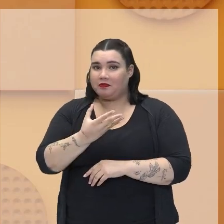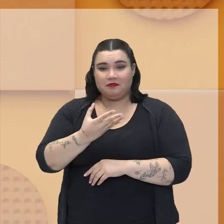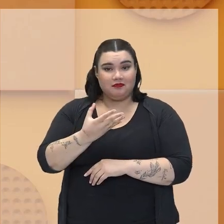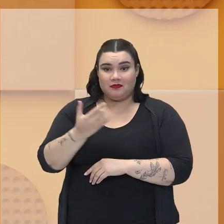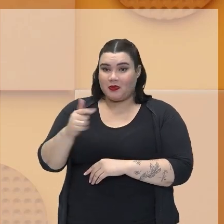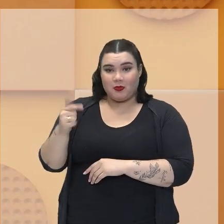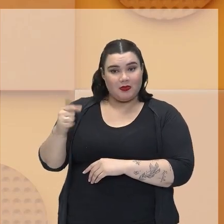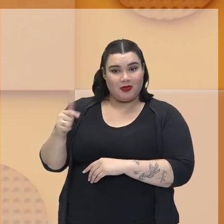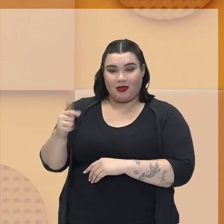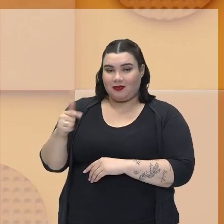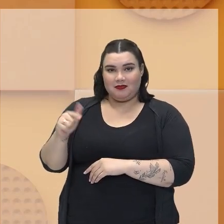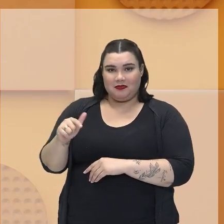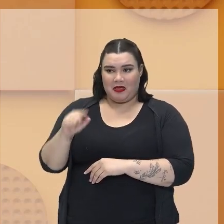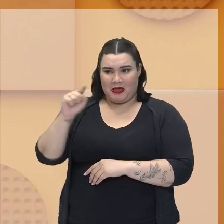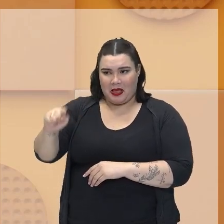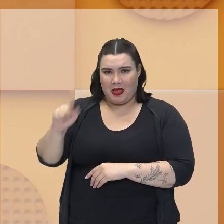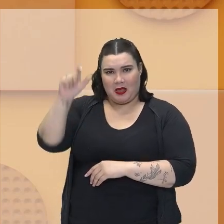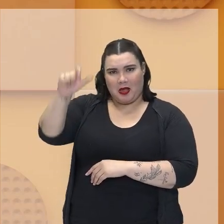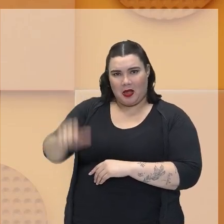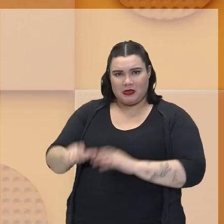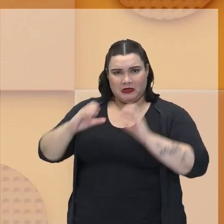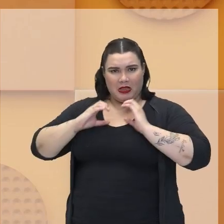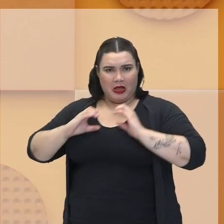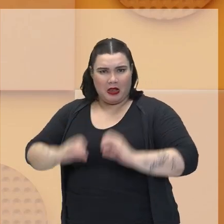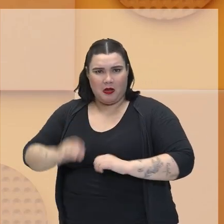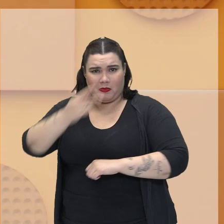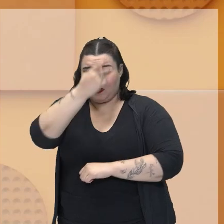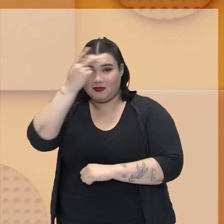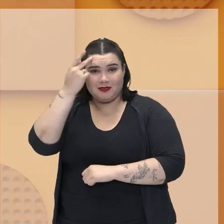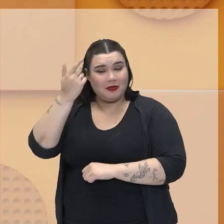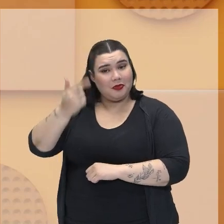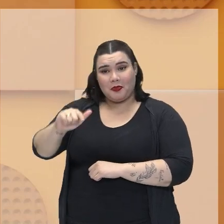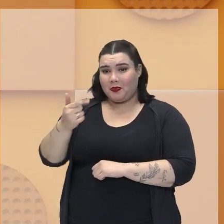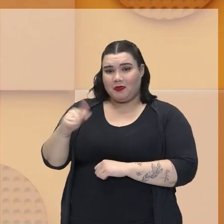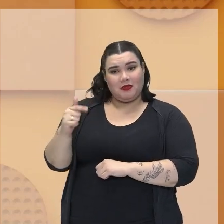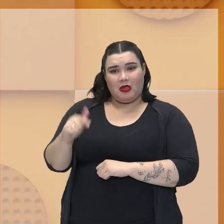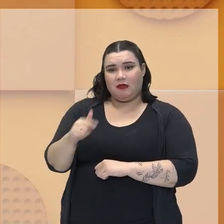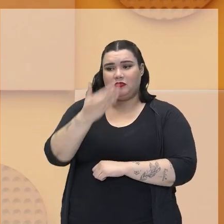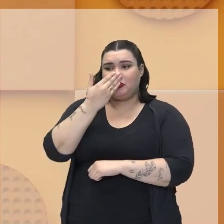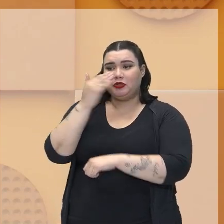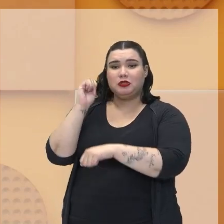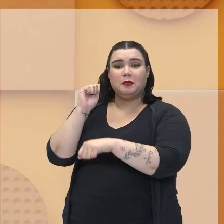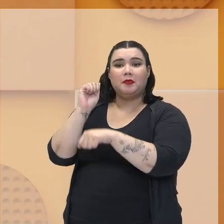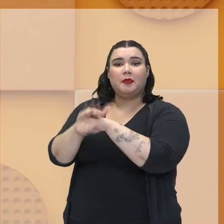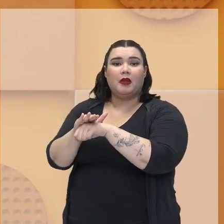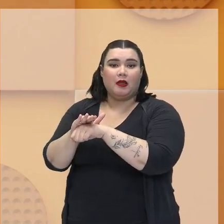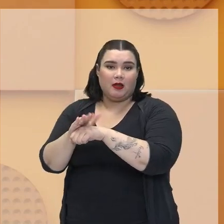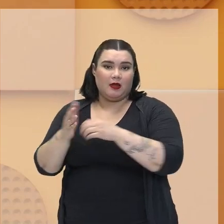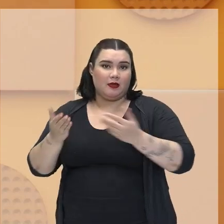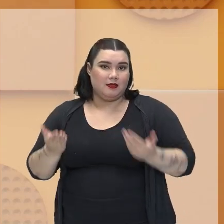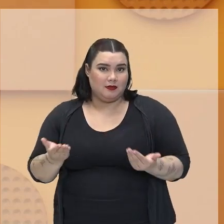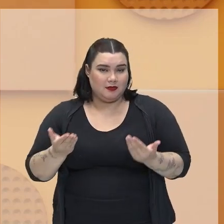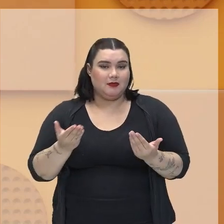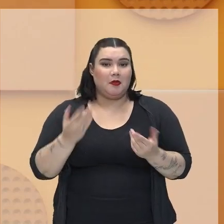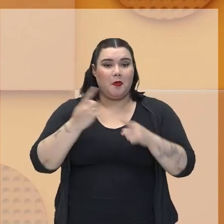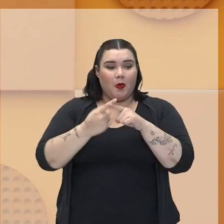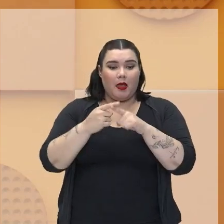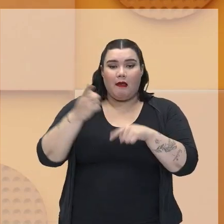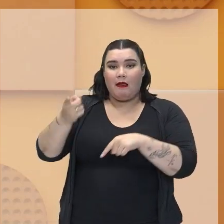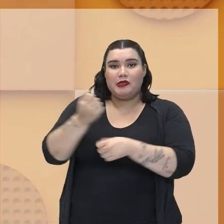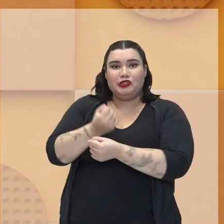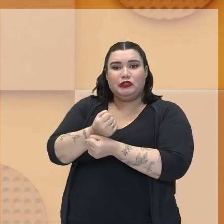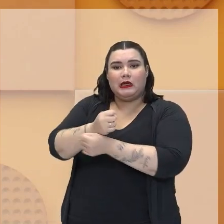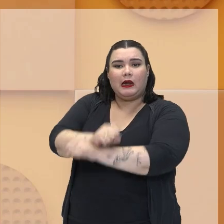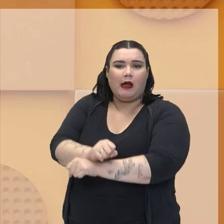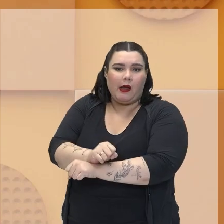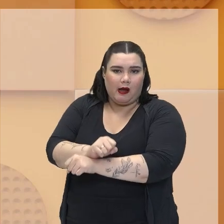não era considerado pessoa. Gente, o escravizado no Brasil colônia, também no Brasil império, não era considerado pessoa, não